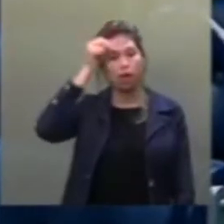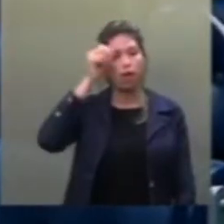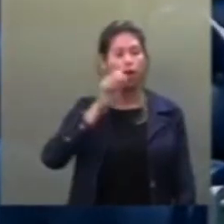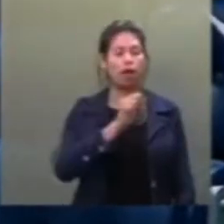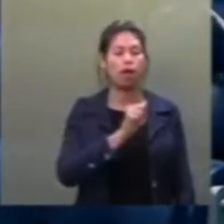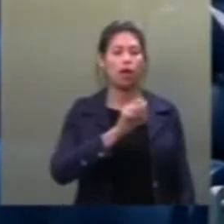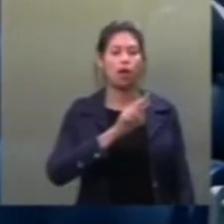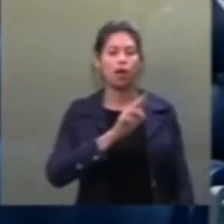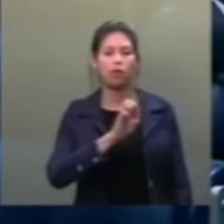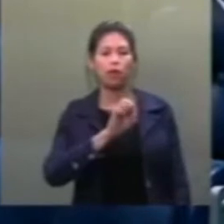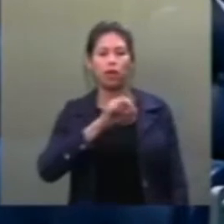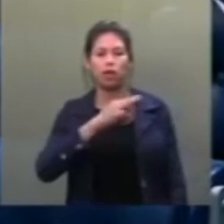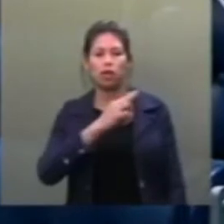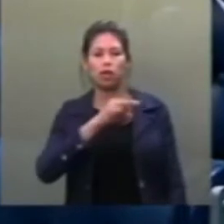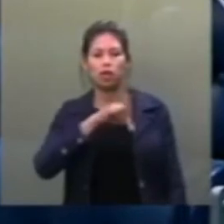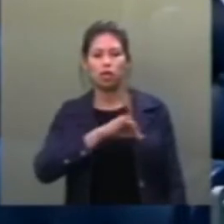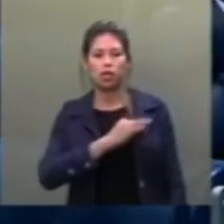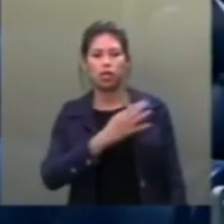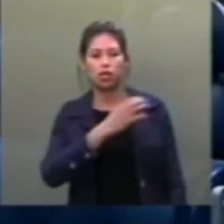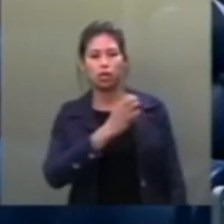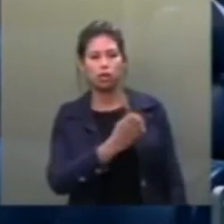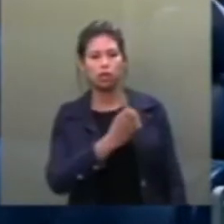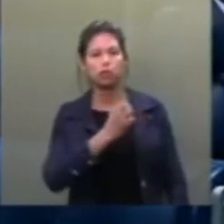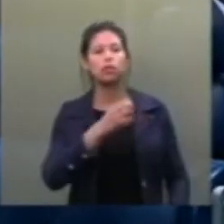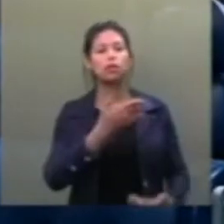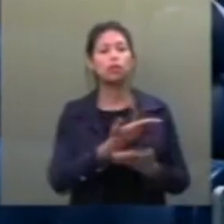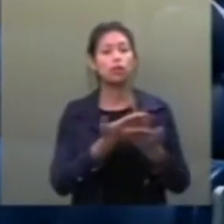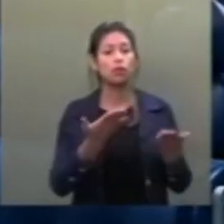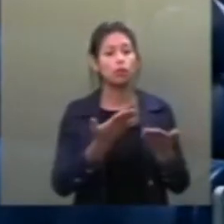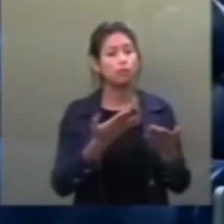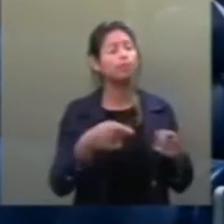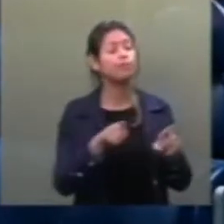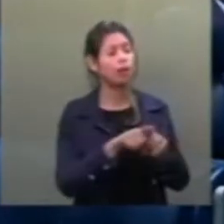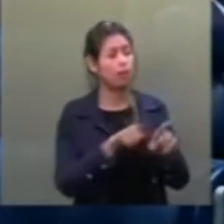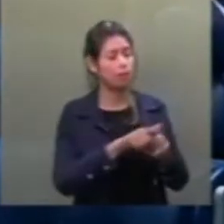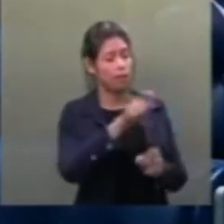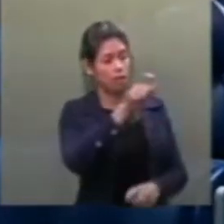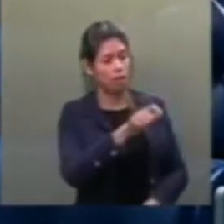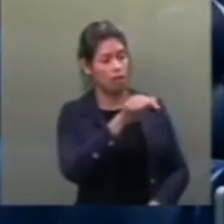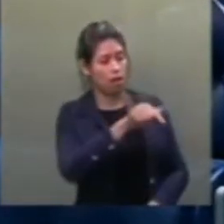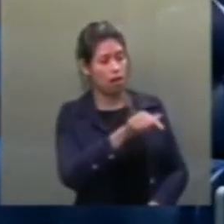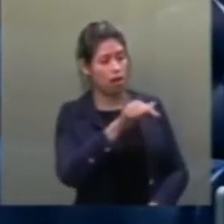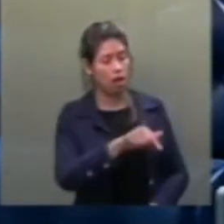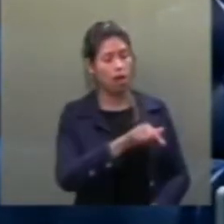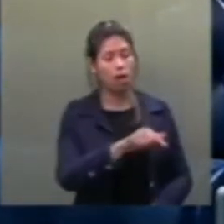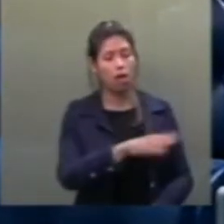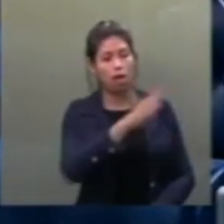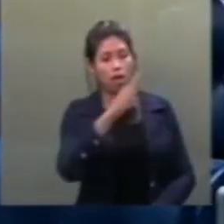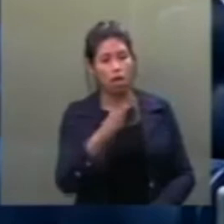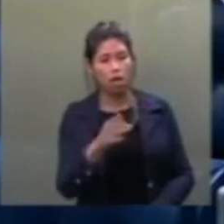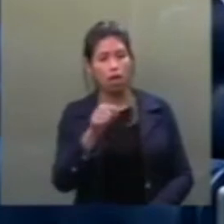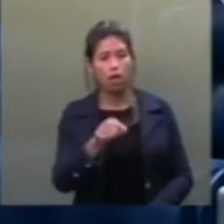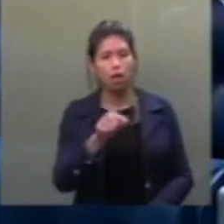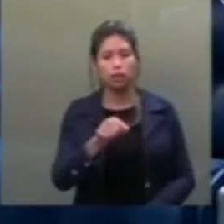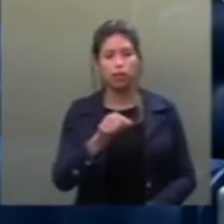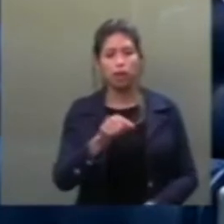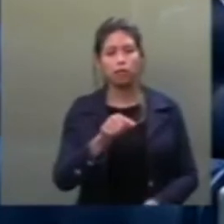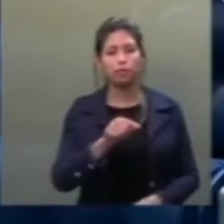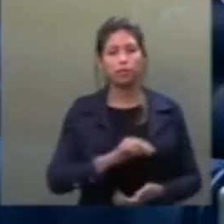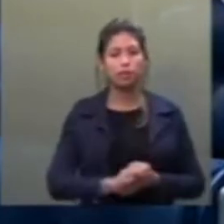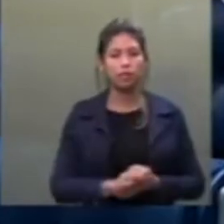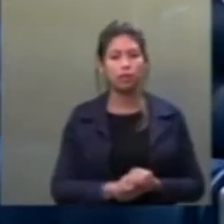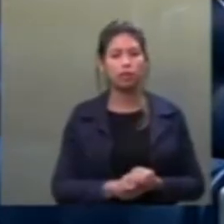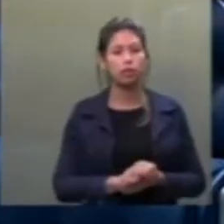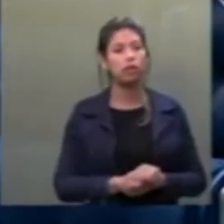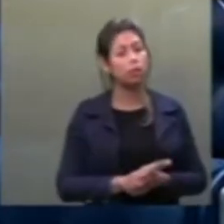irmãos e irmãs pelo falecimento de sua mãe nossa querida irmã Áurea